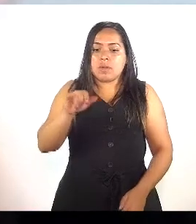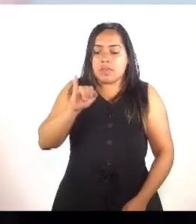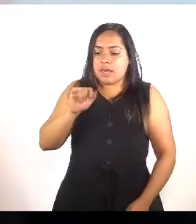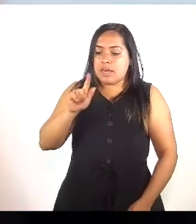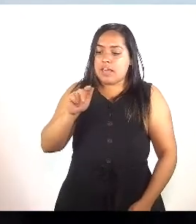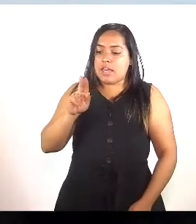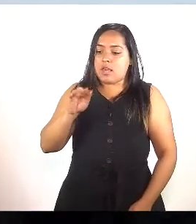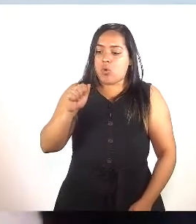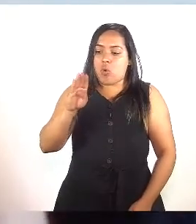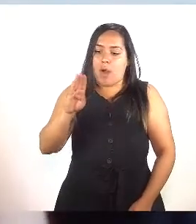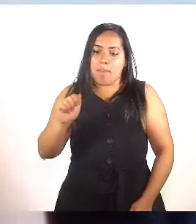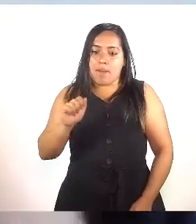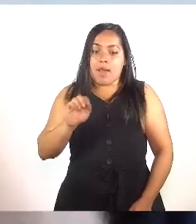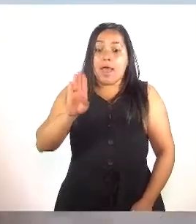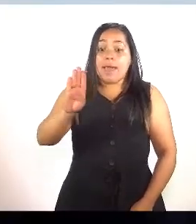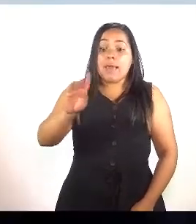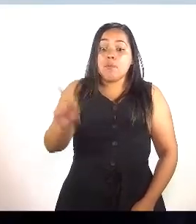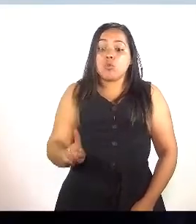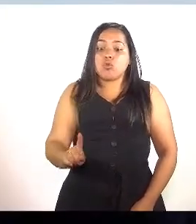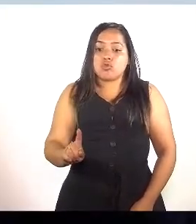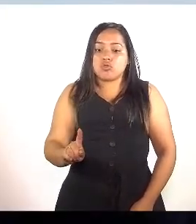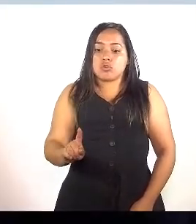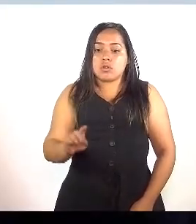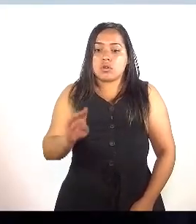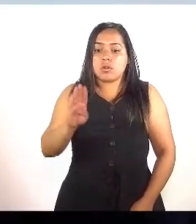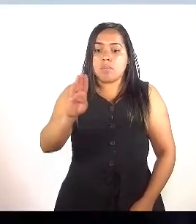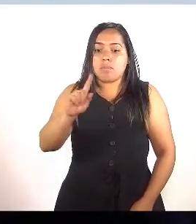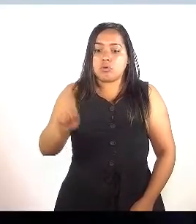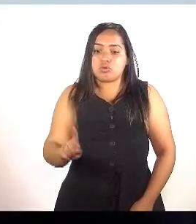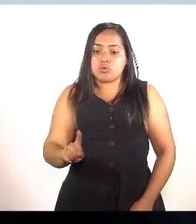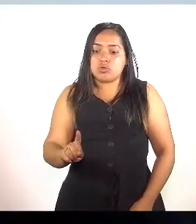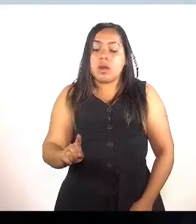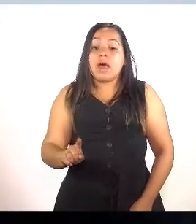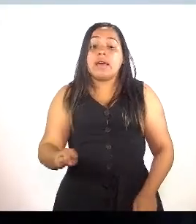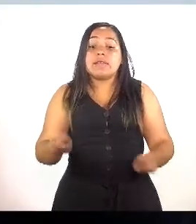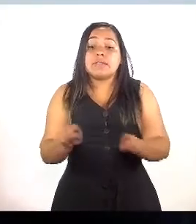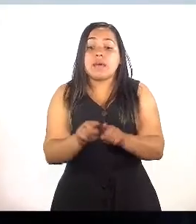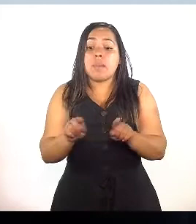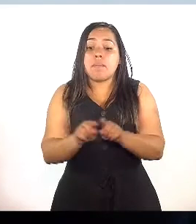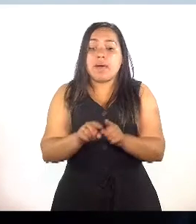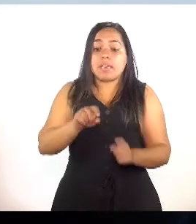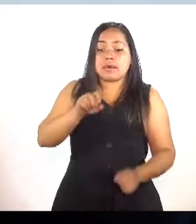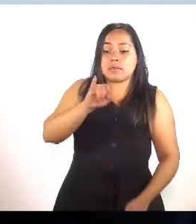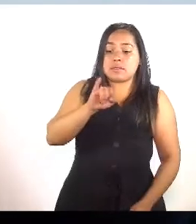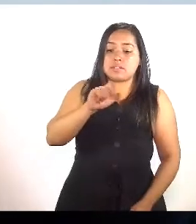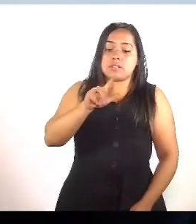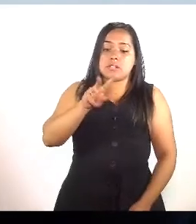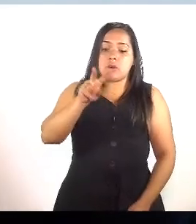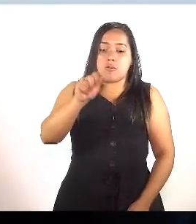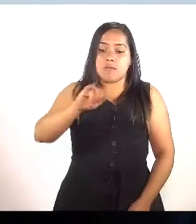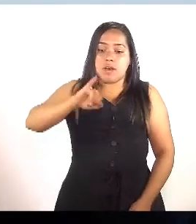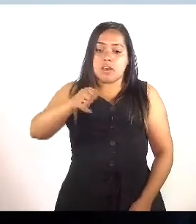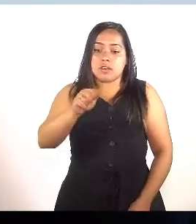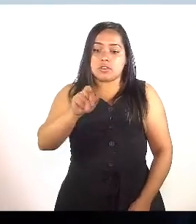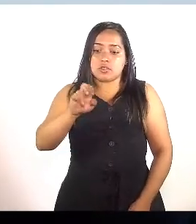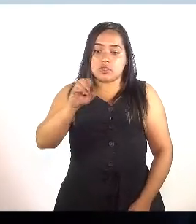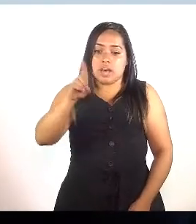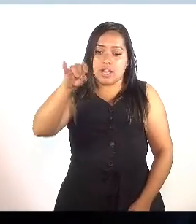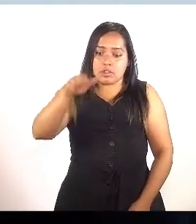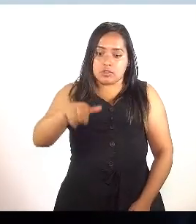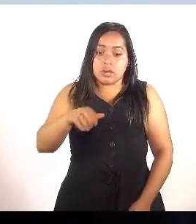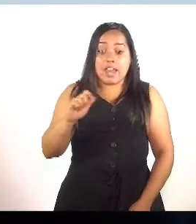e Búzios. Água Jutunaíba é Silva Jardim, Araruama